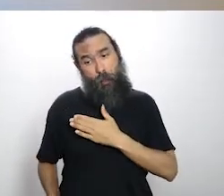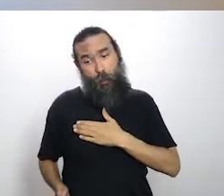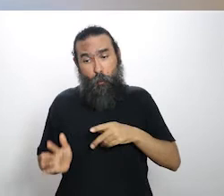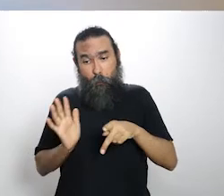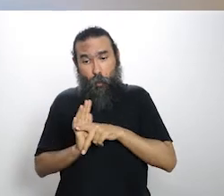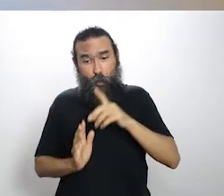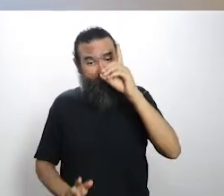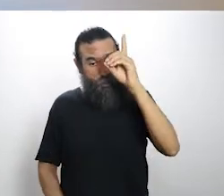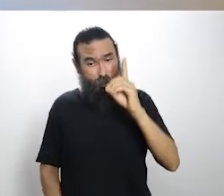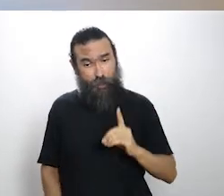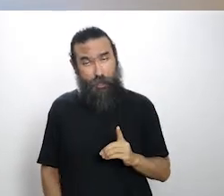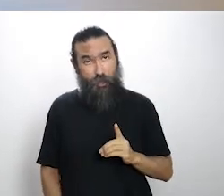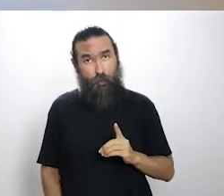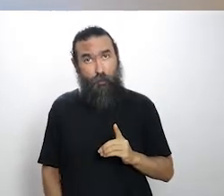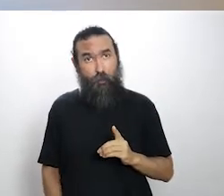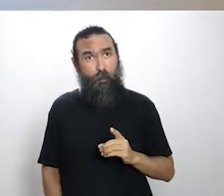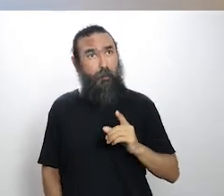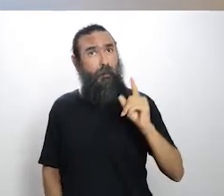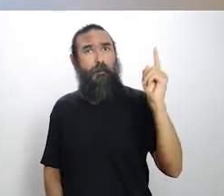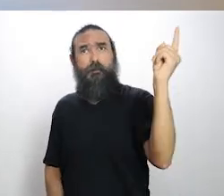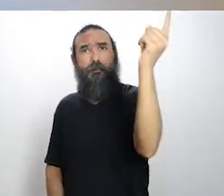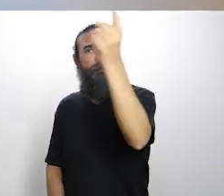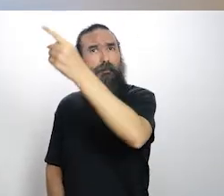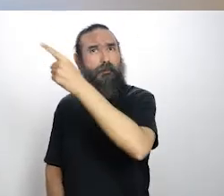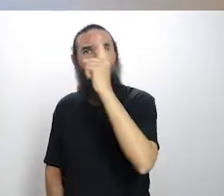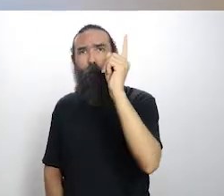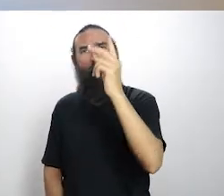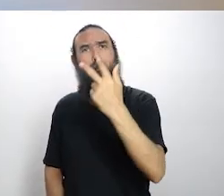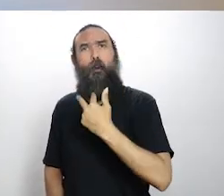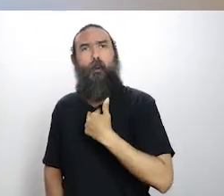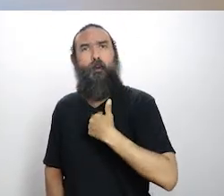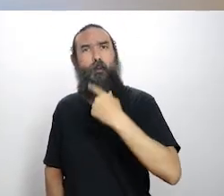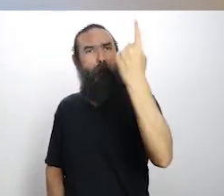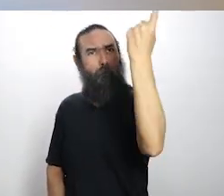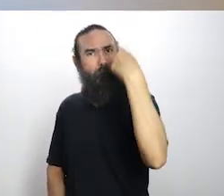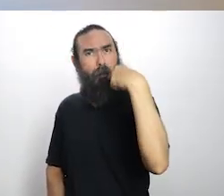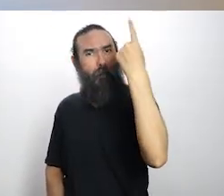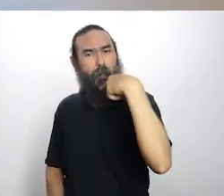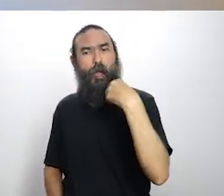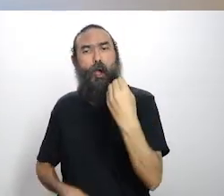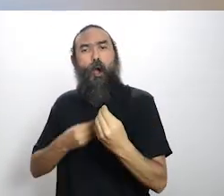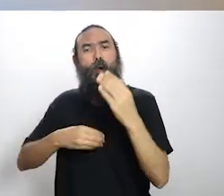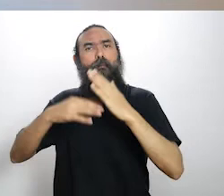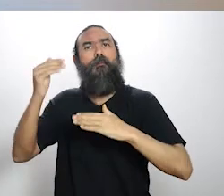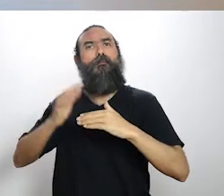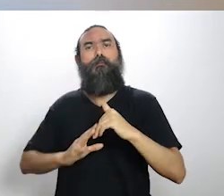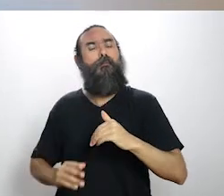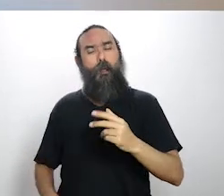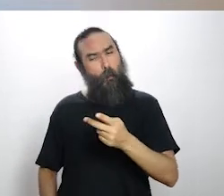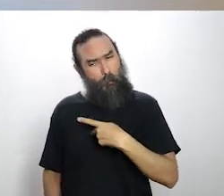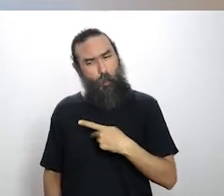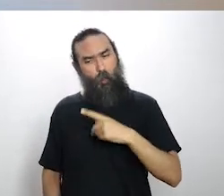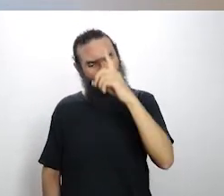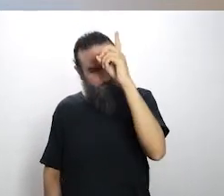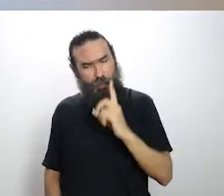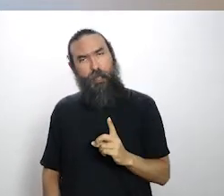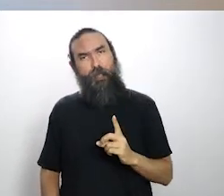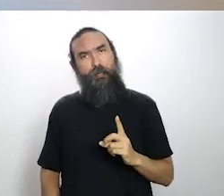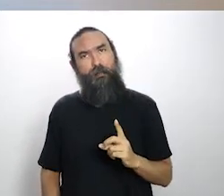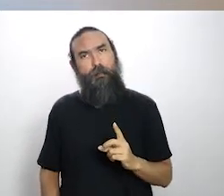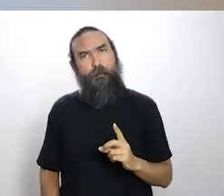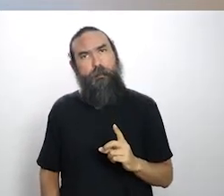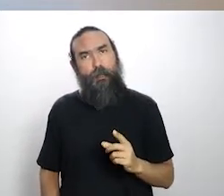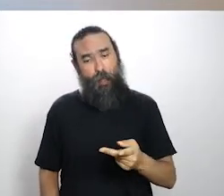jeito ele é e não é. Eu nasço com o meu direito. E eu, pessoa, é quem devo exercer ele.